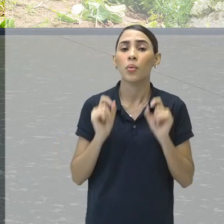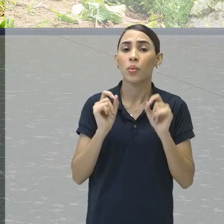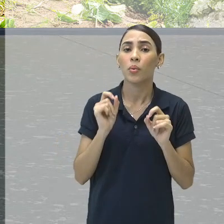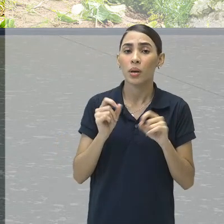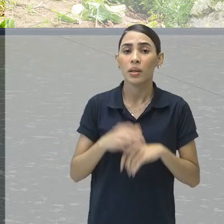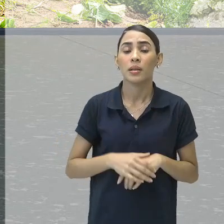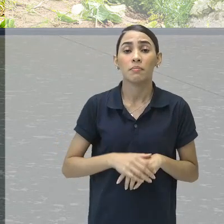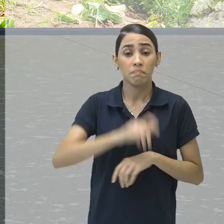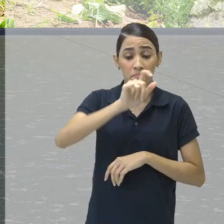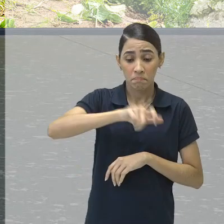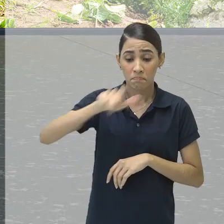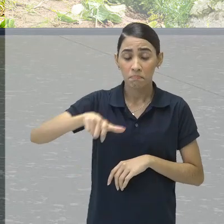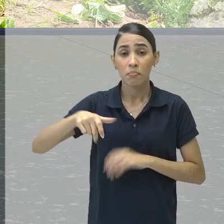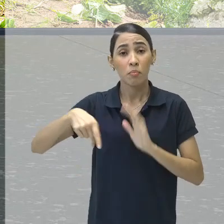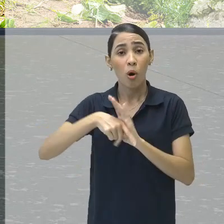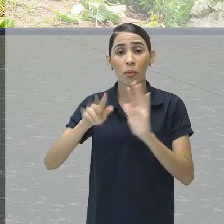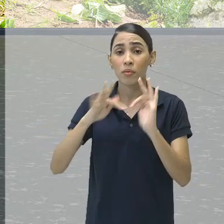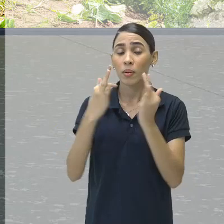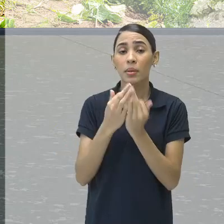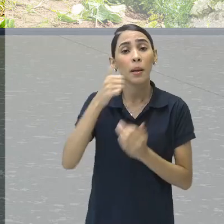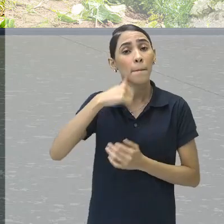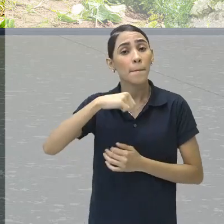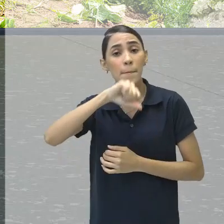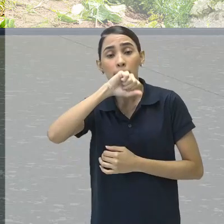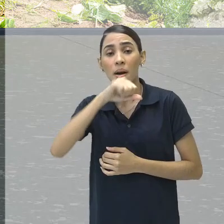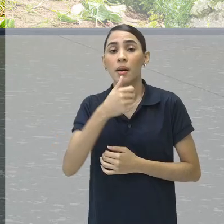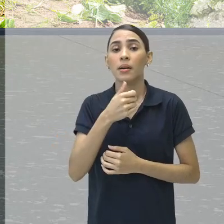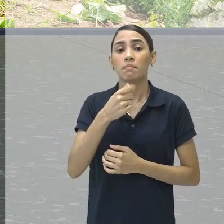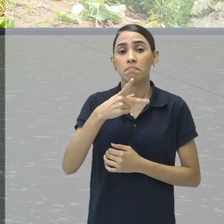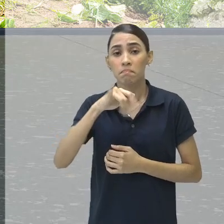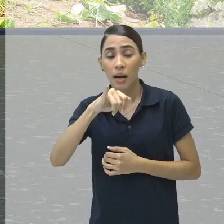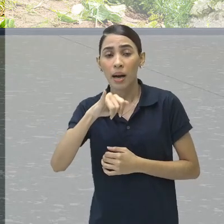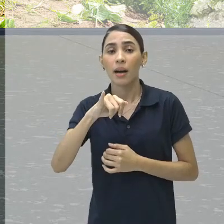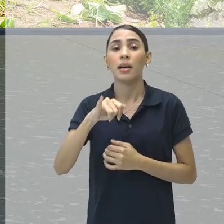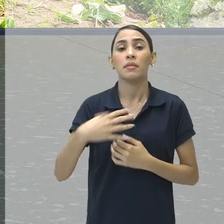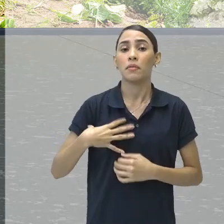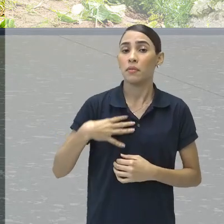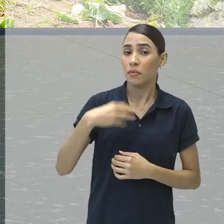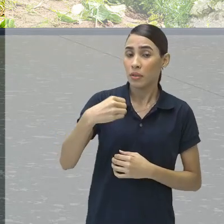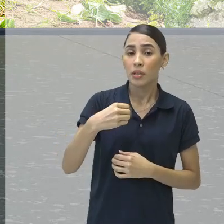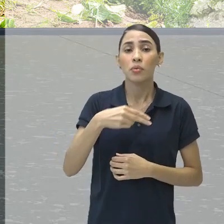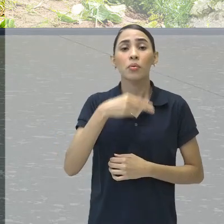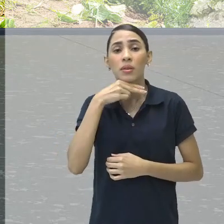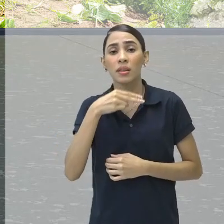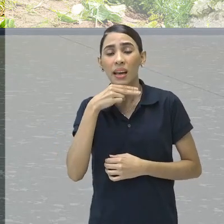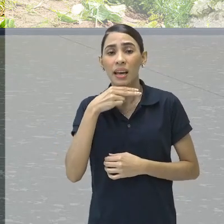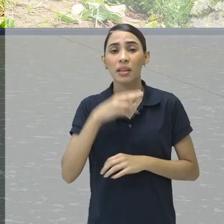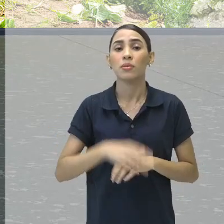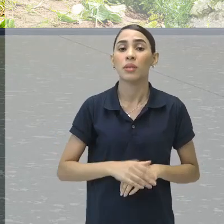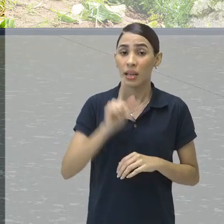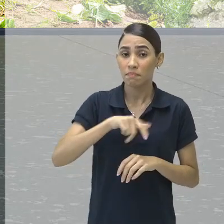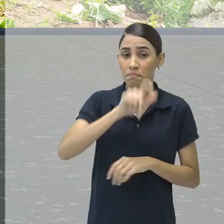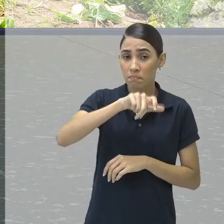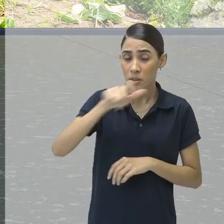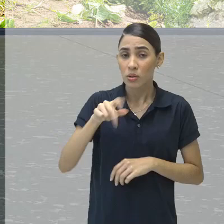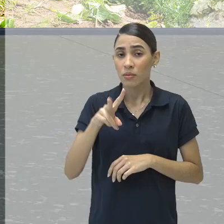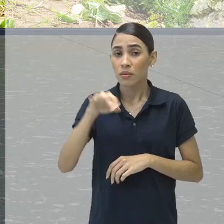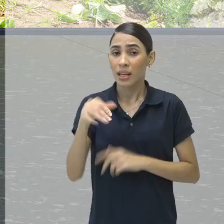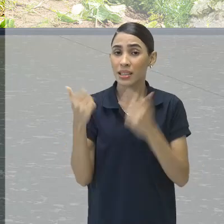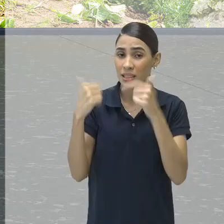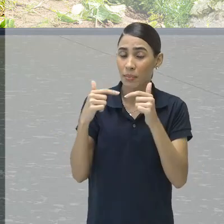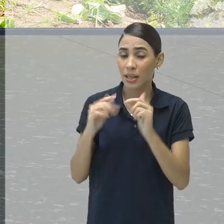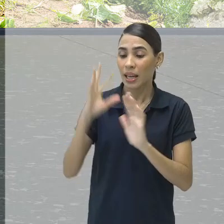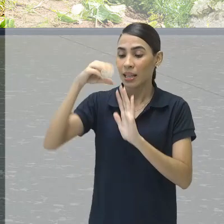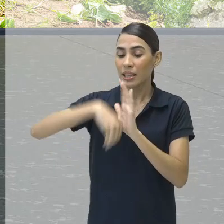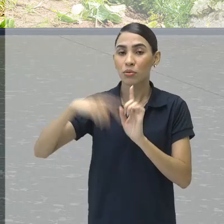os membros da família. O pai, a mãe, os filhos, os netos, são essas pessoas que irão trabalhar dentro